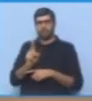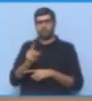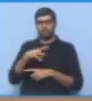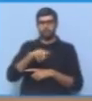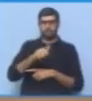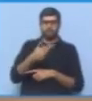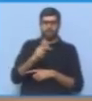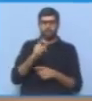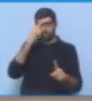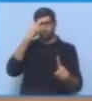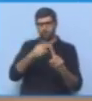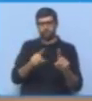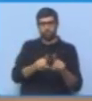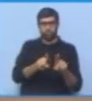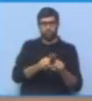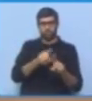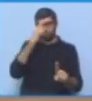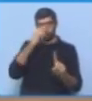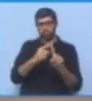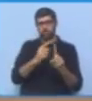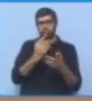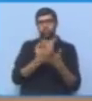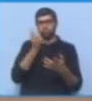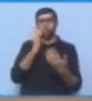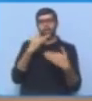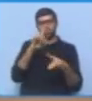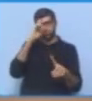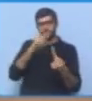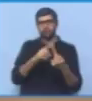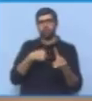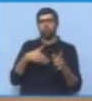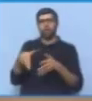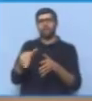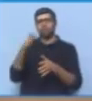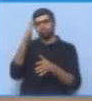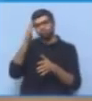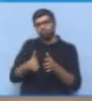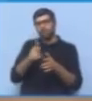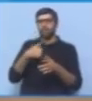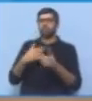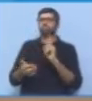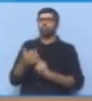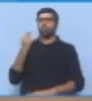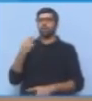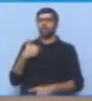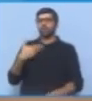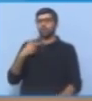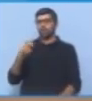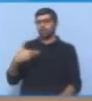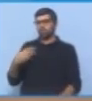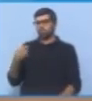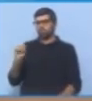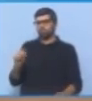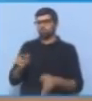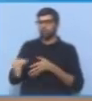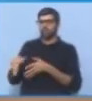tem a ver com objetivo, não só, mas objetivo, o caminho mais justo para alcançar alguma coisa. E odos tem a ver exatamente com o caminho. E